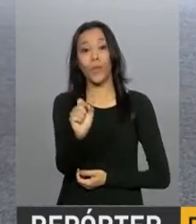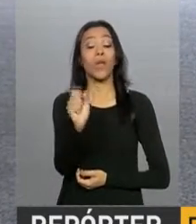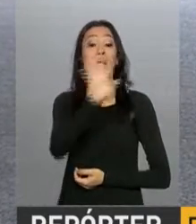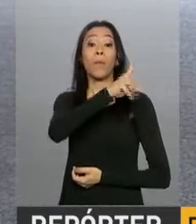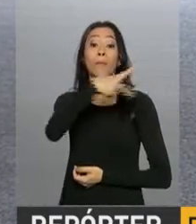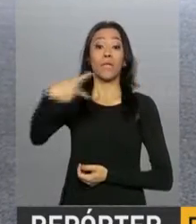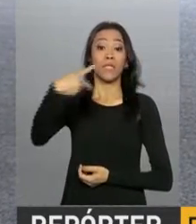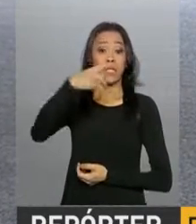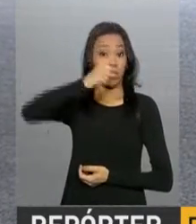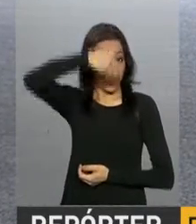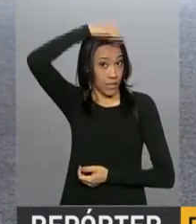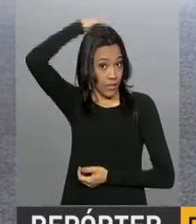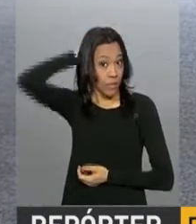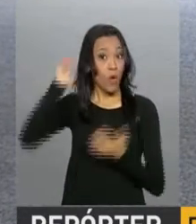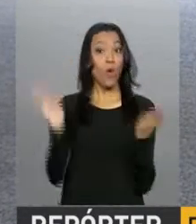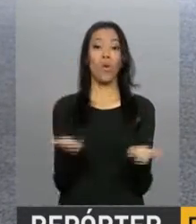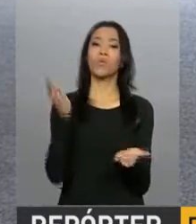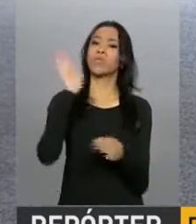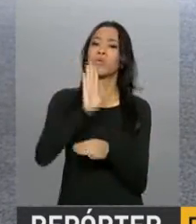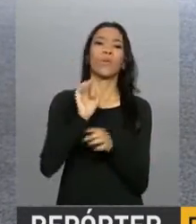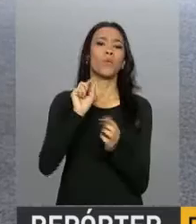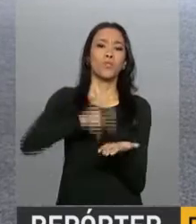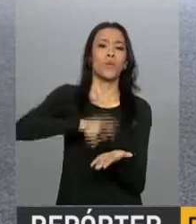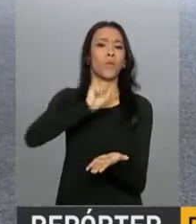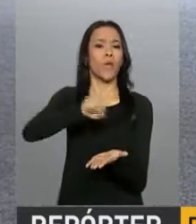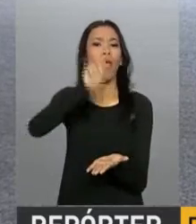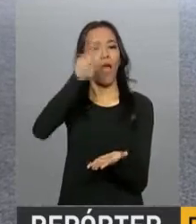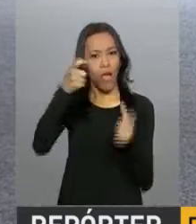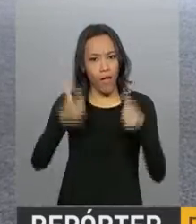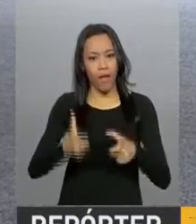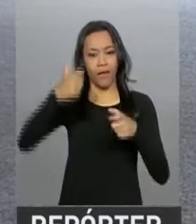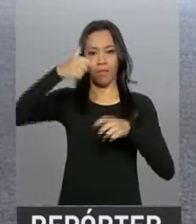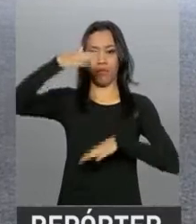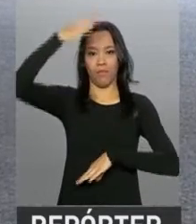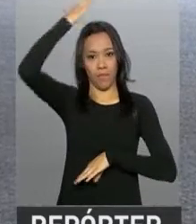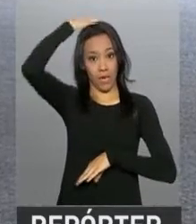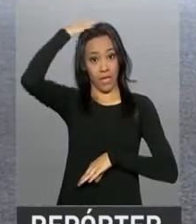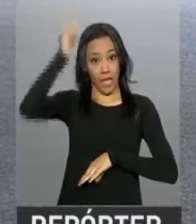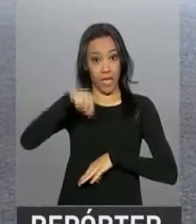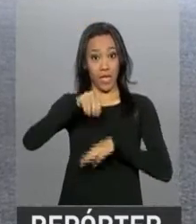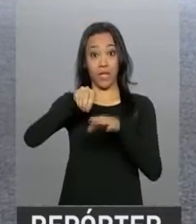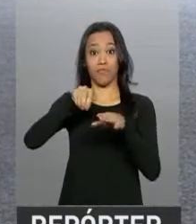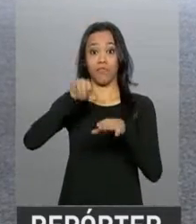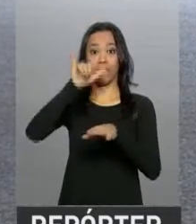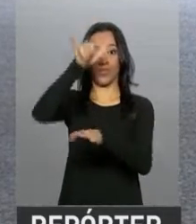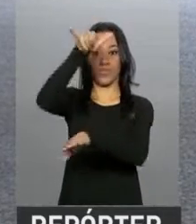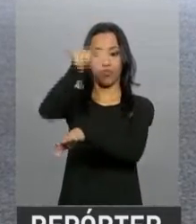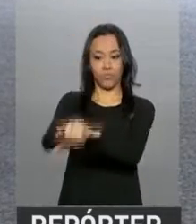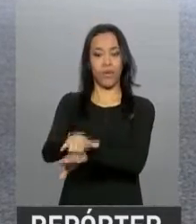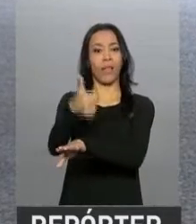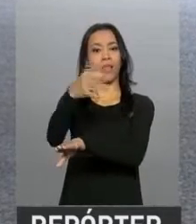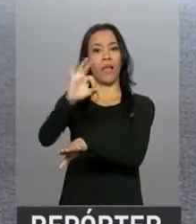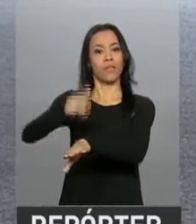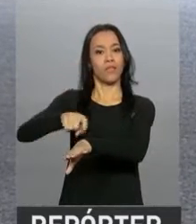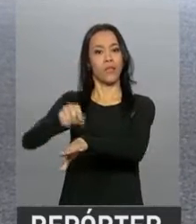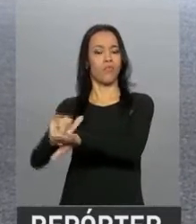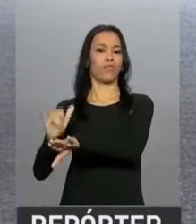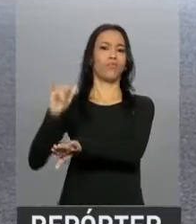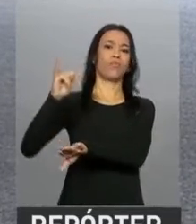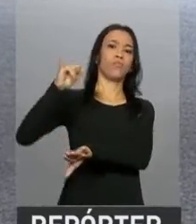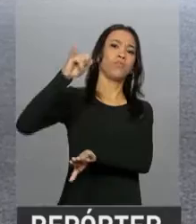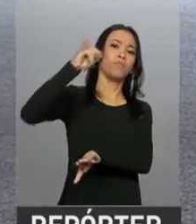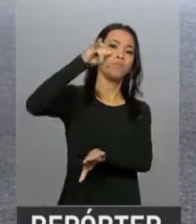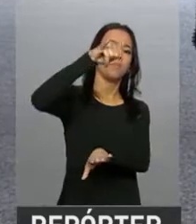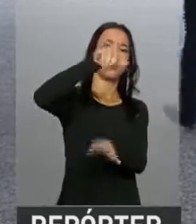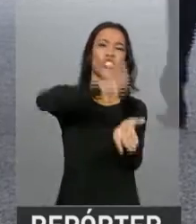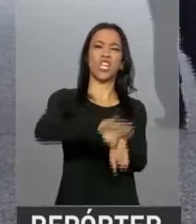em exercício hoje é no paraná às 10 horas ele embarca aqui na base aérea de brasília para a cidade de telêmaco borba onde ele deve